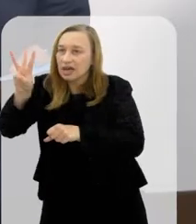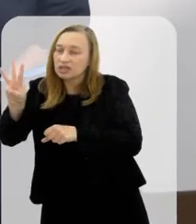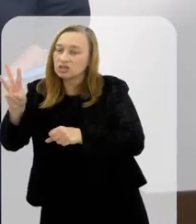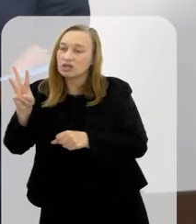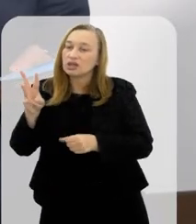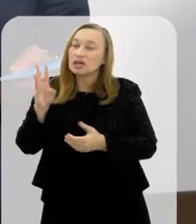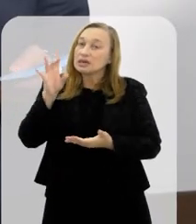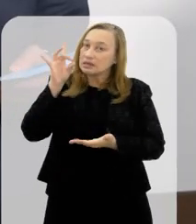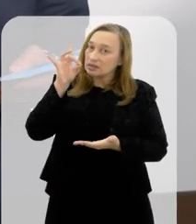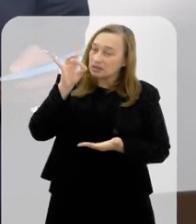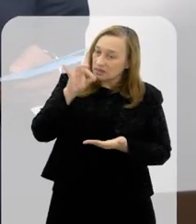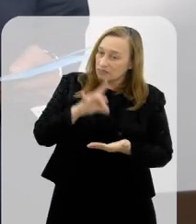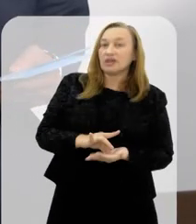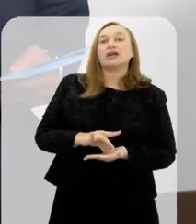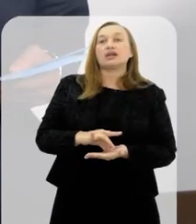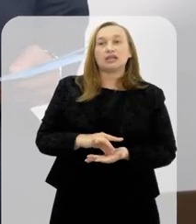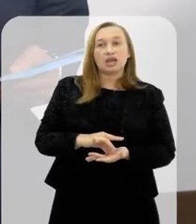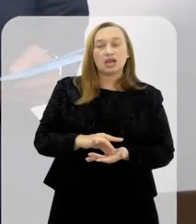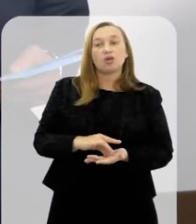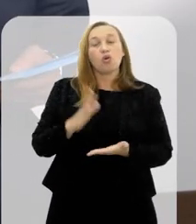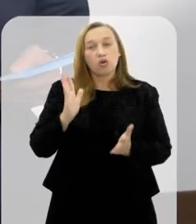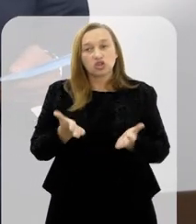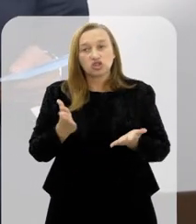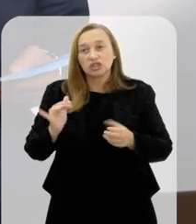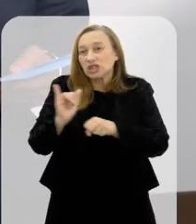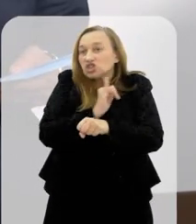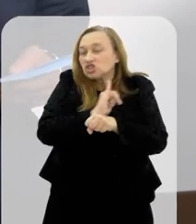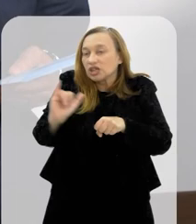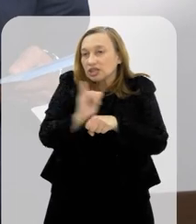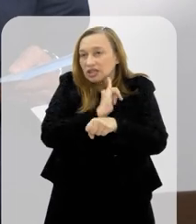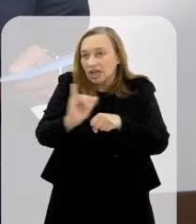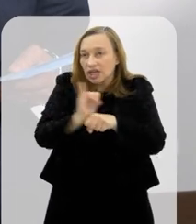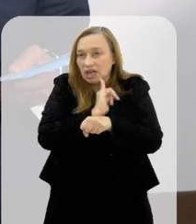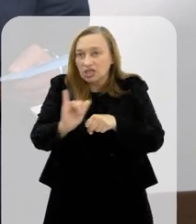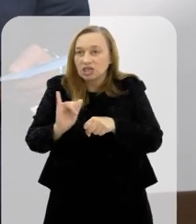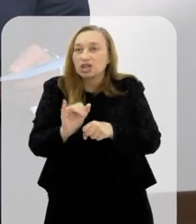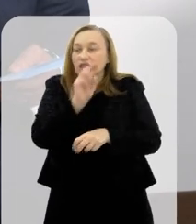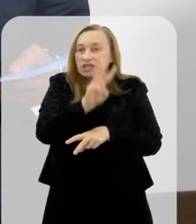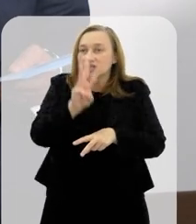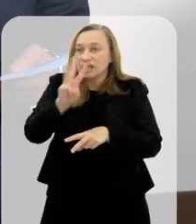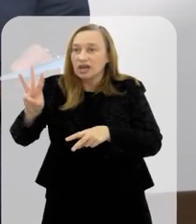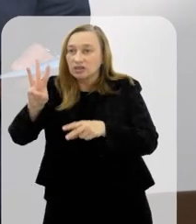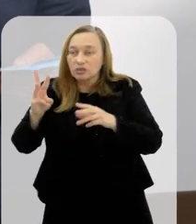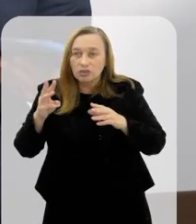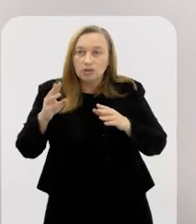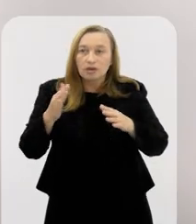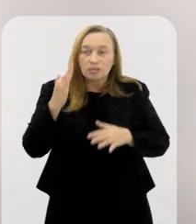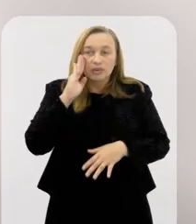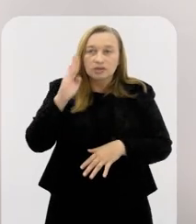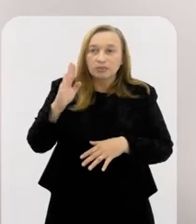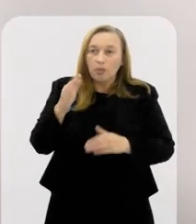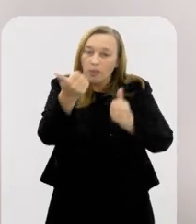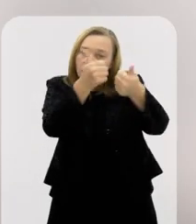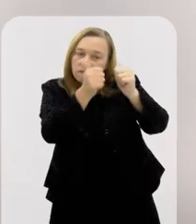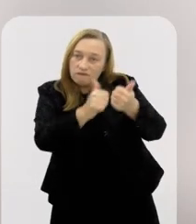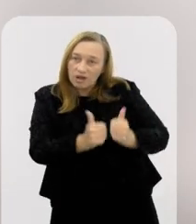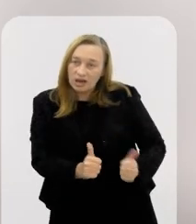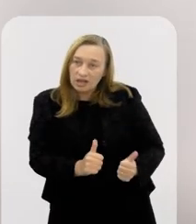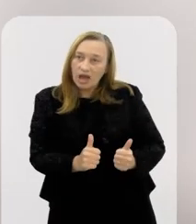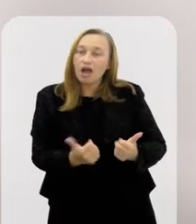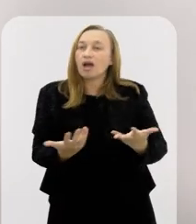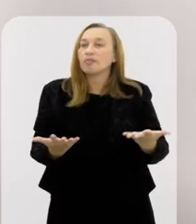hoje em dia você tem mecanismos de regulação existem eh sites inclusive especializados em avaliar